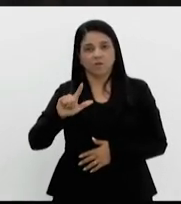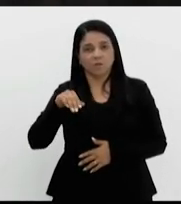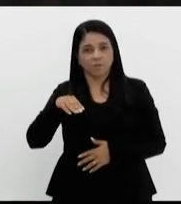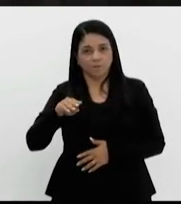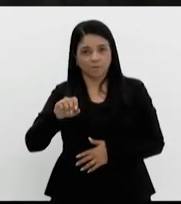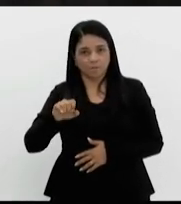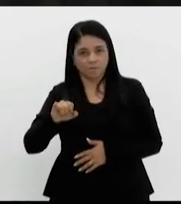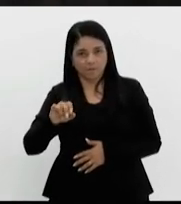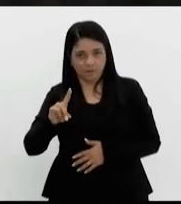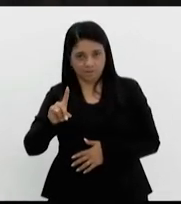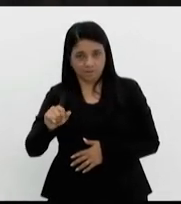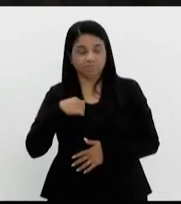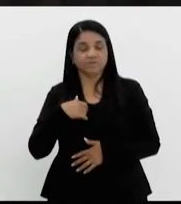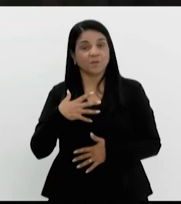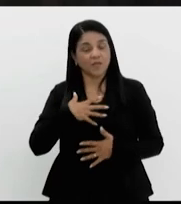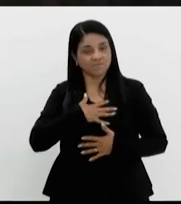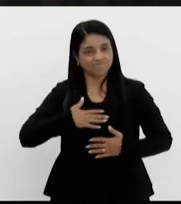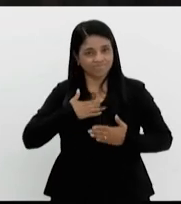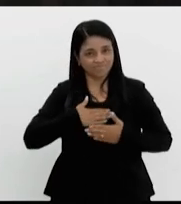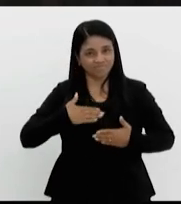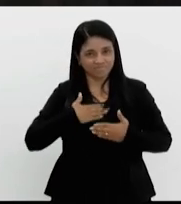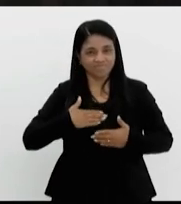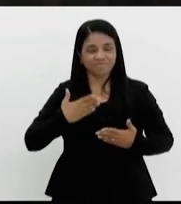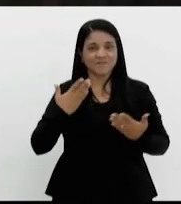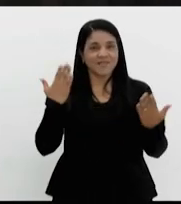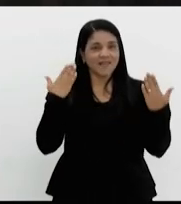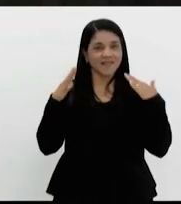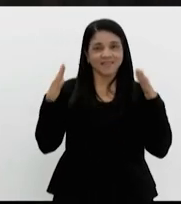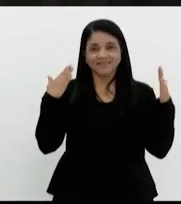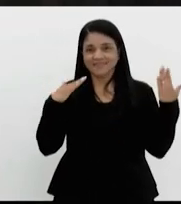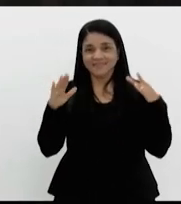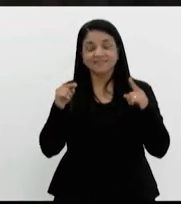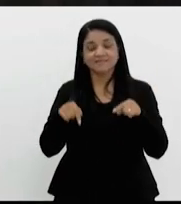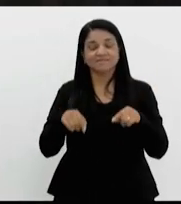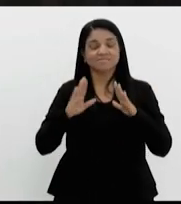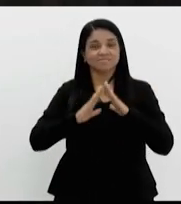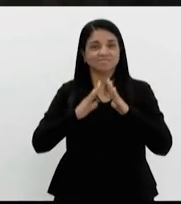expressar meu contentamento desta casa ter